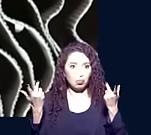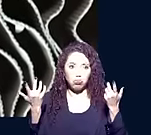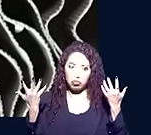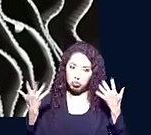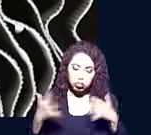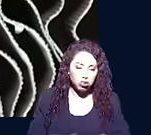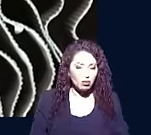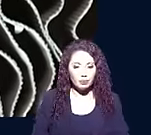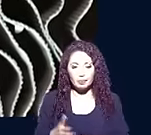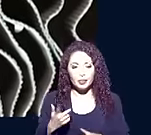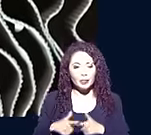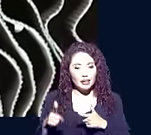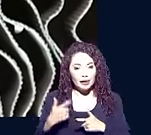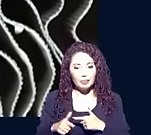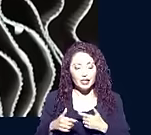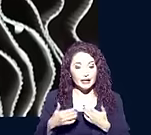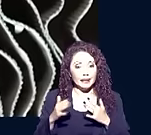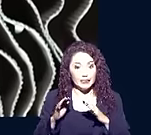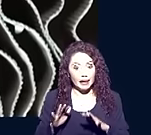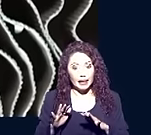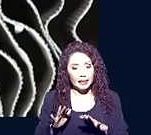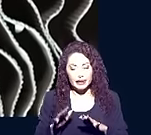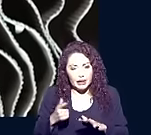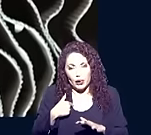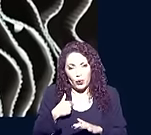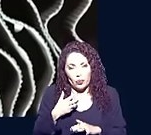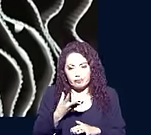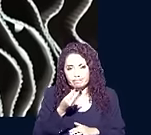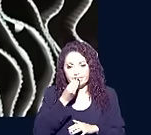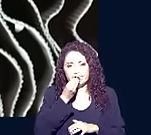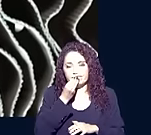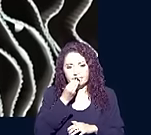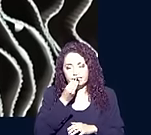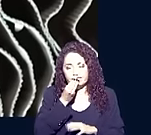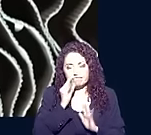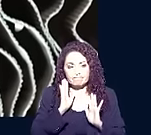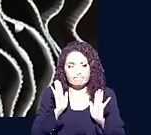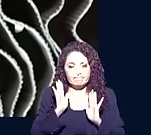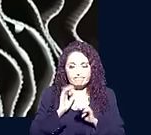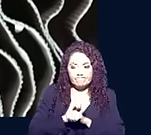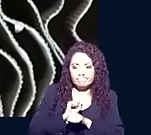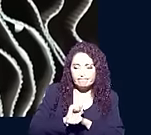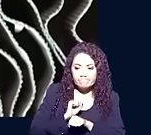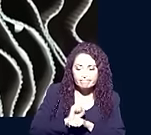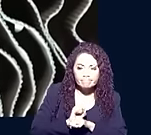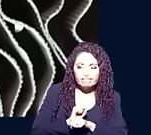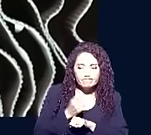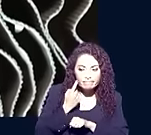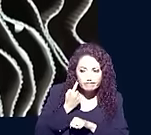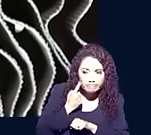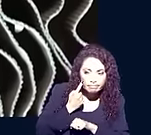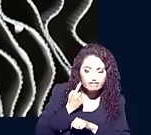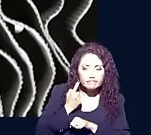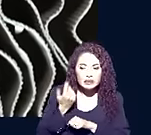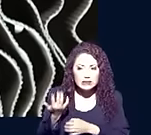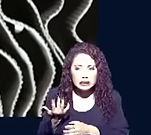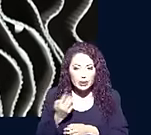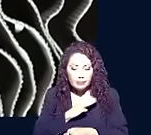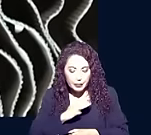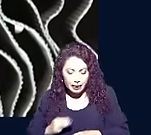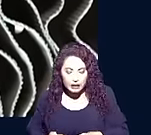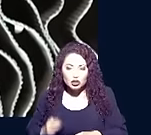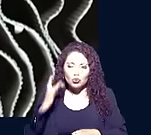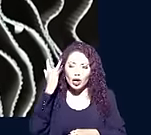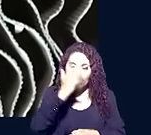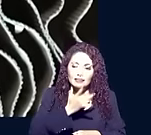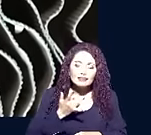E ali de vez em quando como sempre eu não me pronunciei fiquei esperando qual seria o pronunciamento e o posicionamento do ministro hadad então